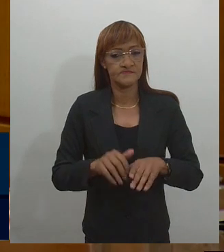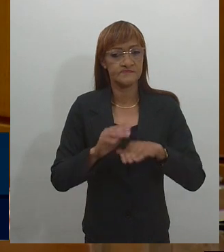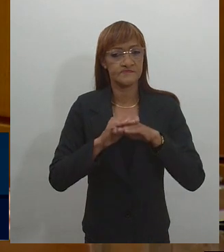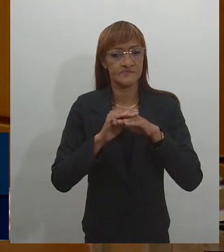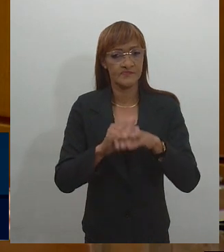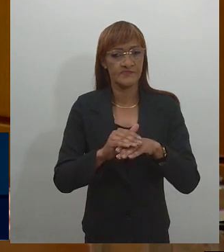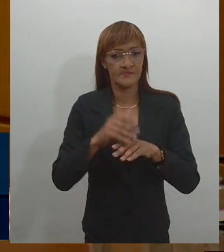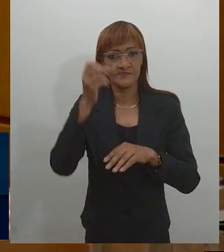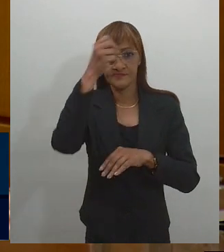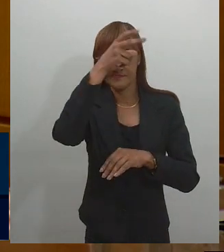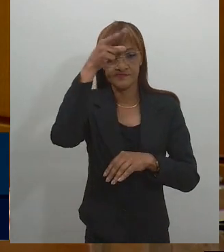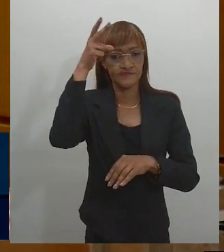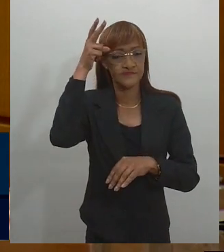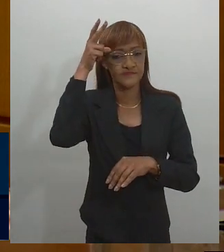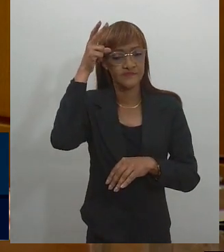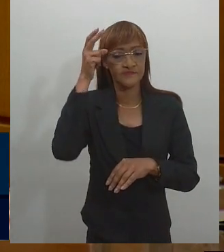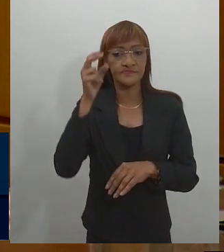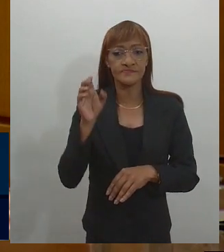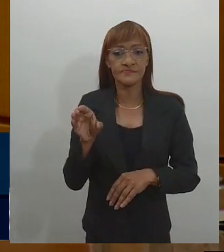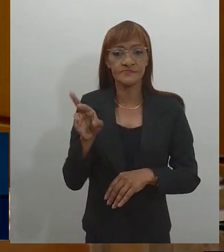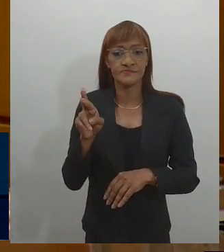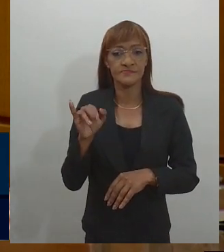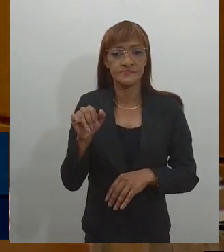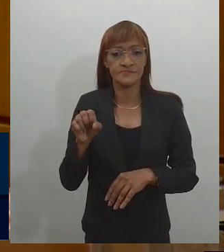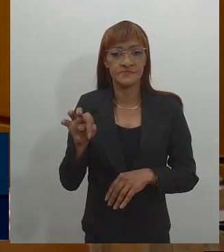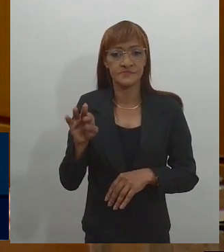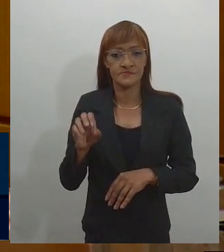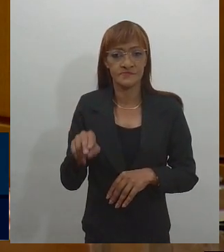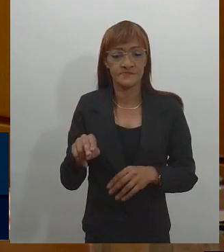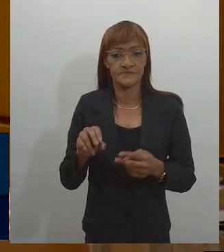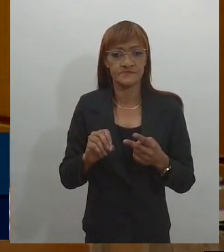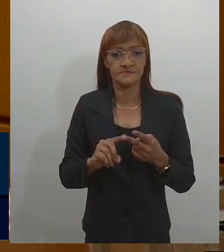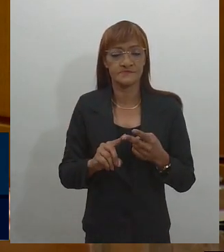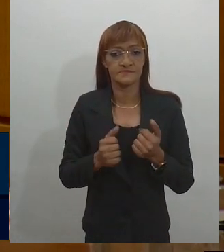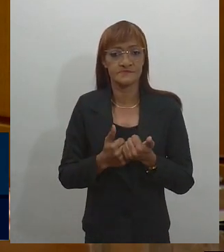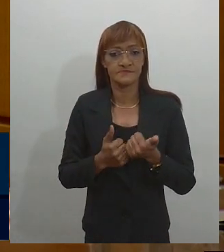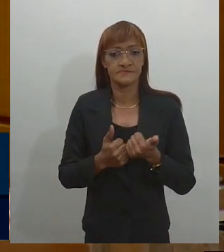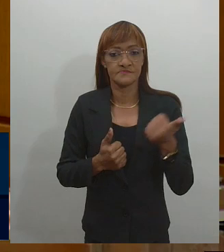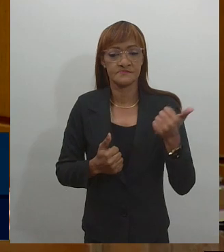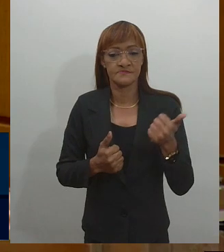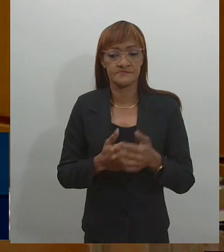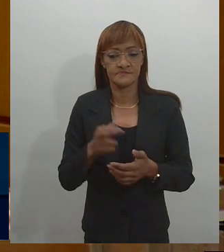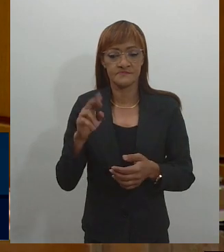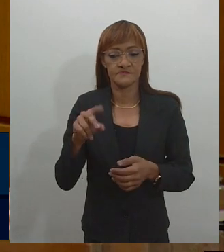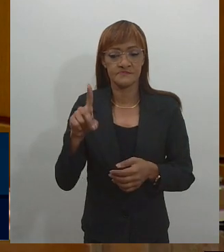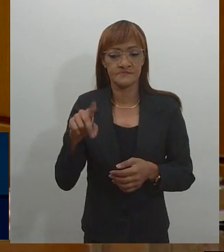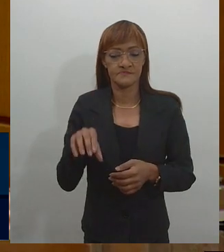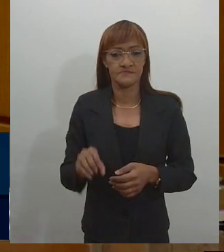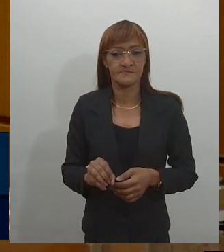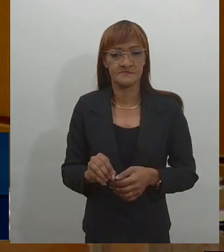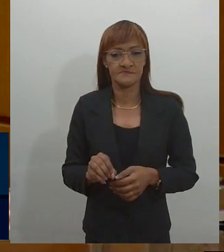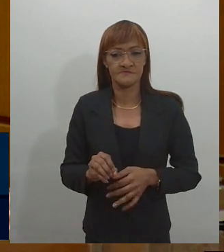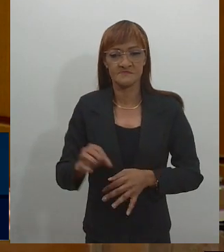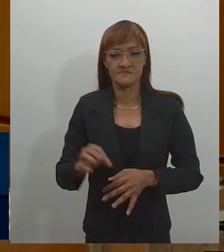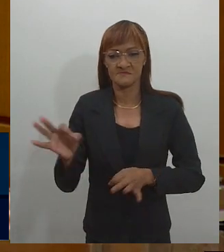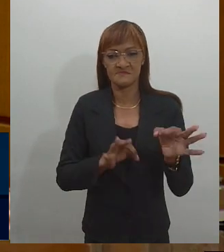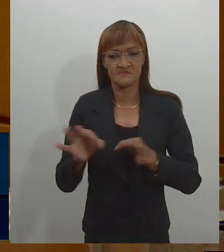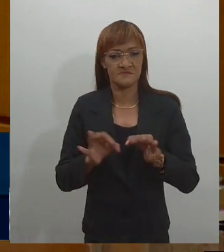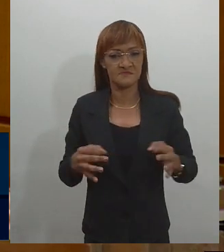ao vice Reinaldo Prata, a magnífica organização da sua equipe, daquele